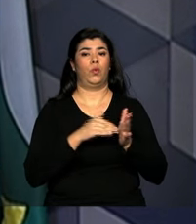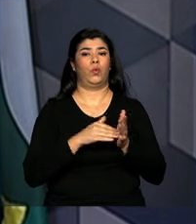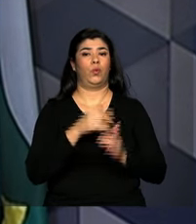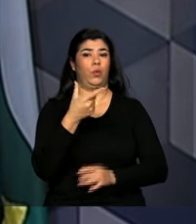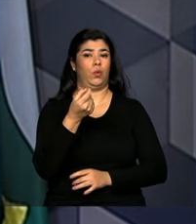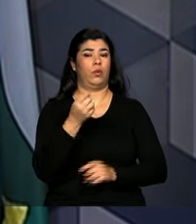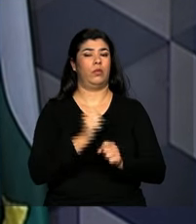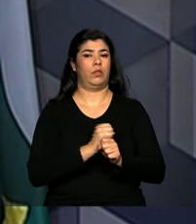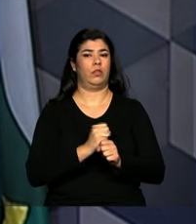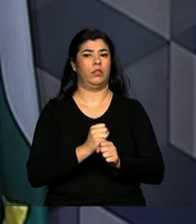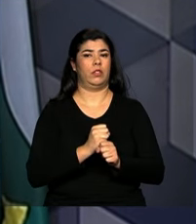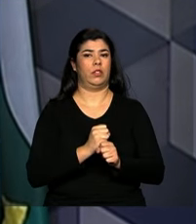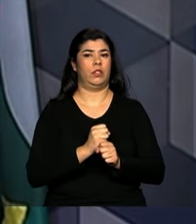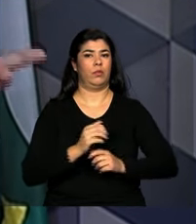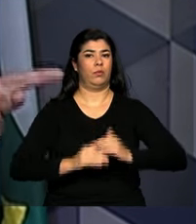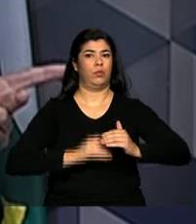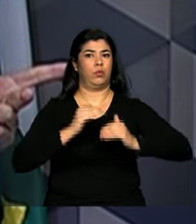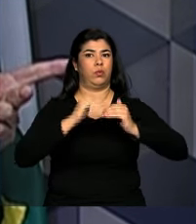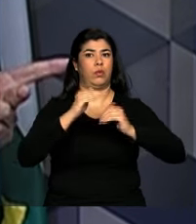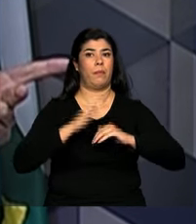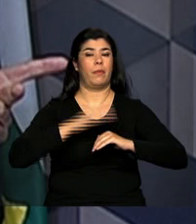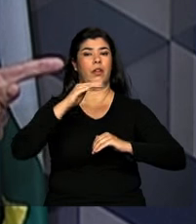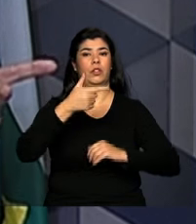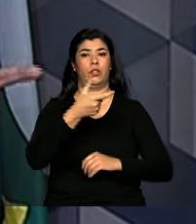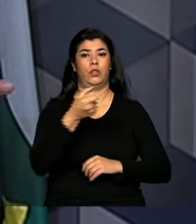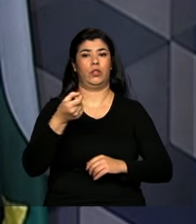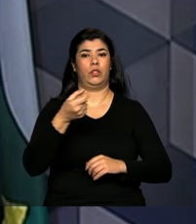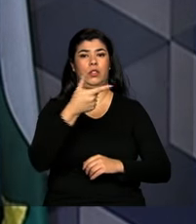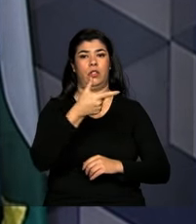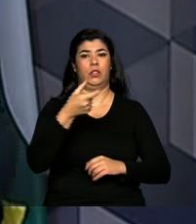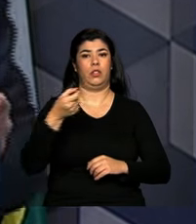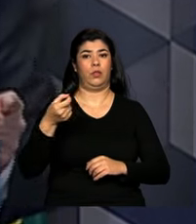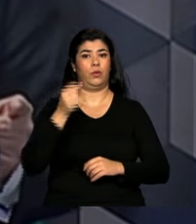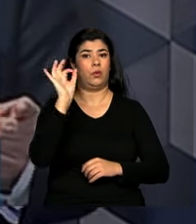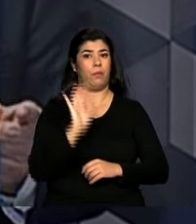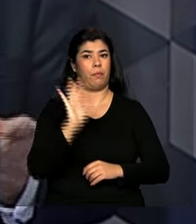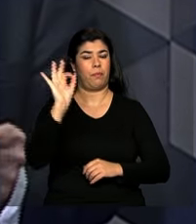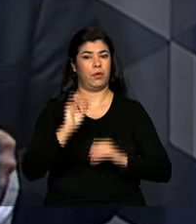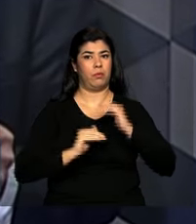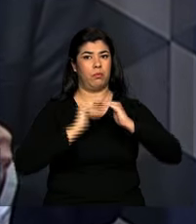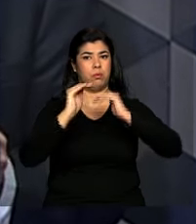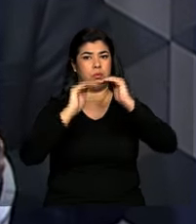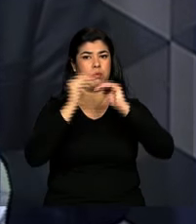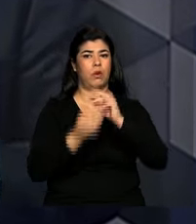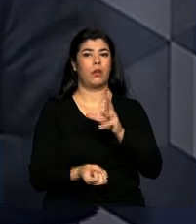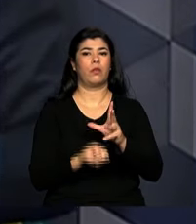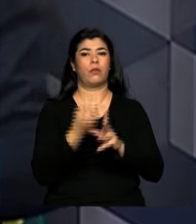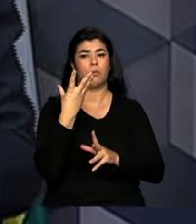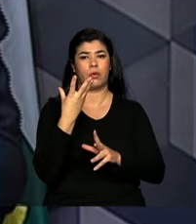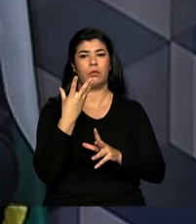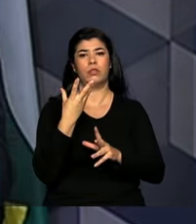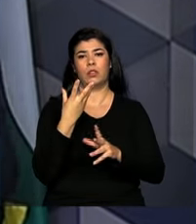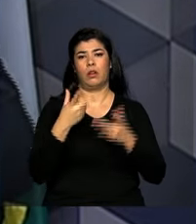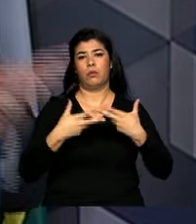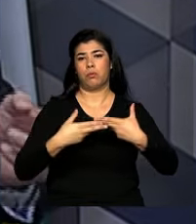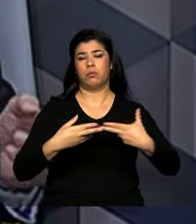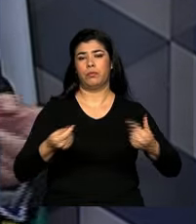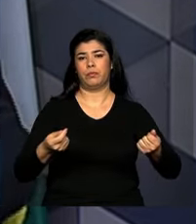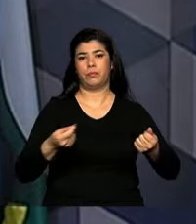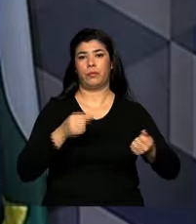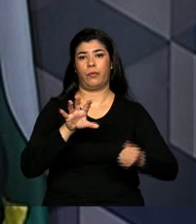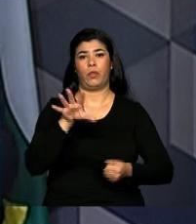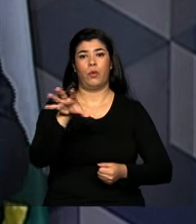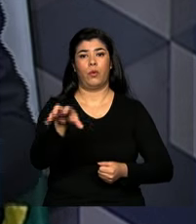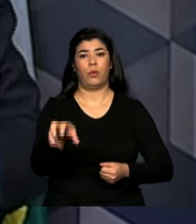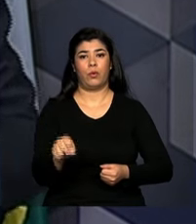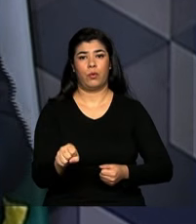essa produtividade cresceu mais de 200%. E o que isso significa? Significa que a gente, para colher o que estamos